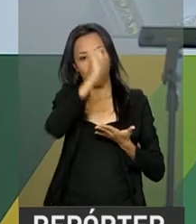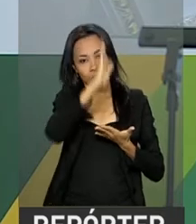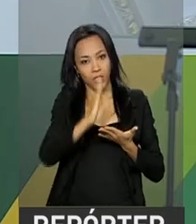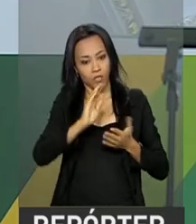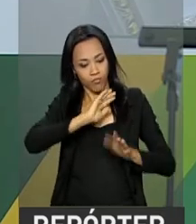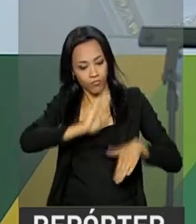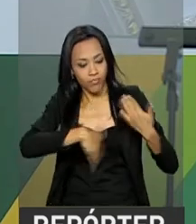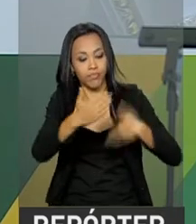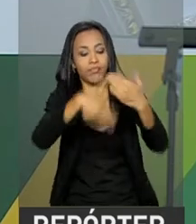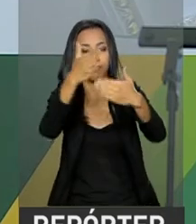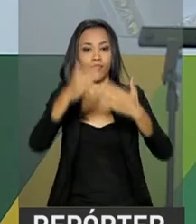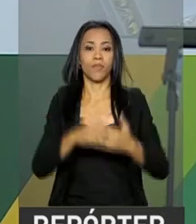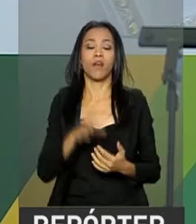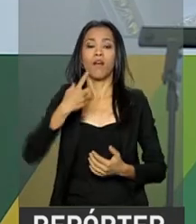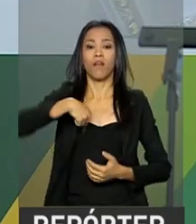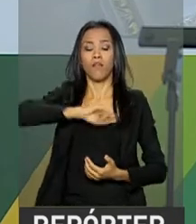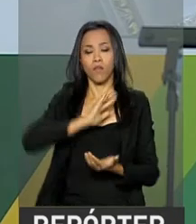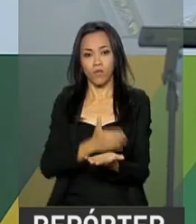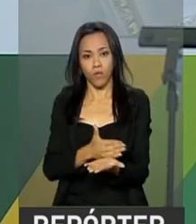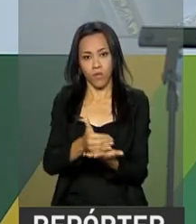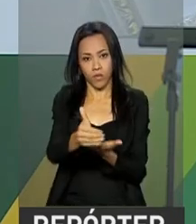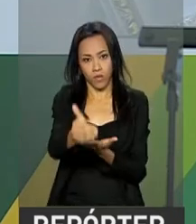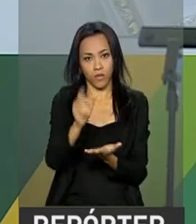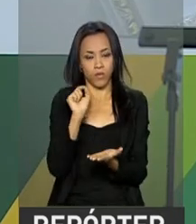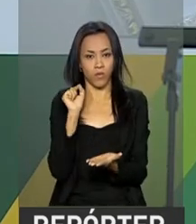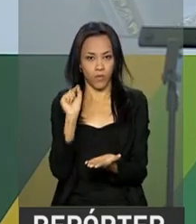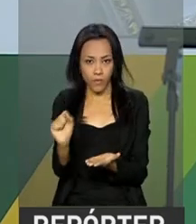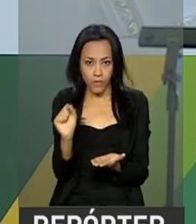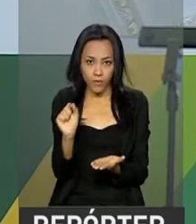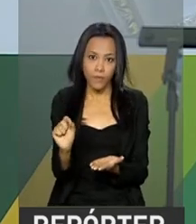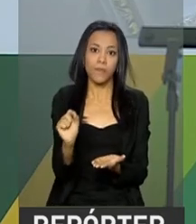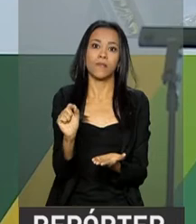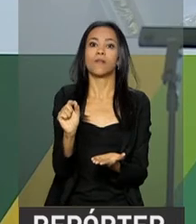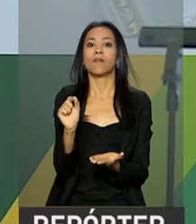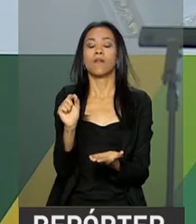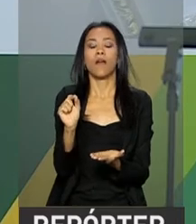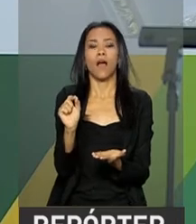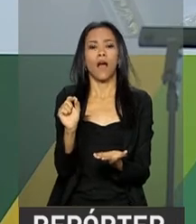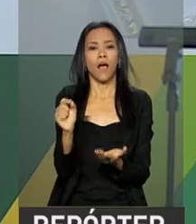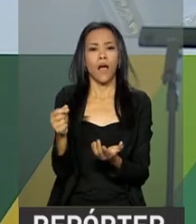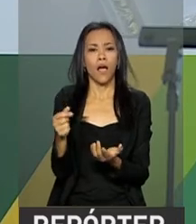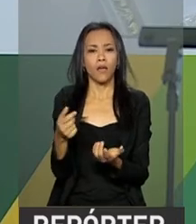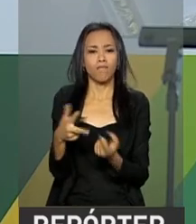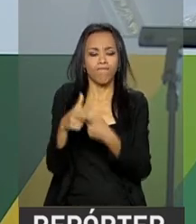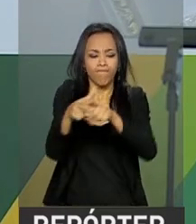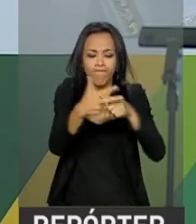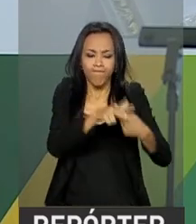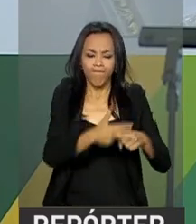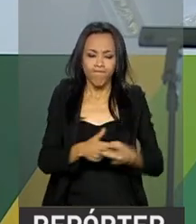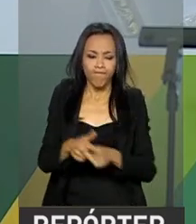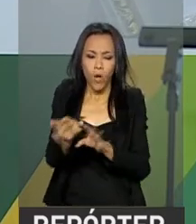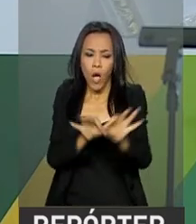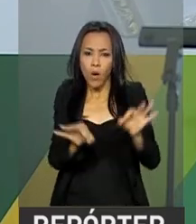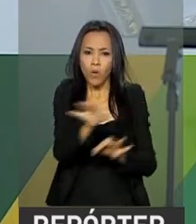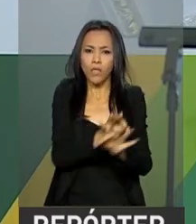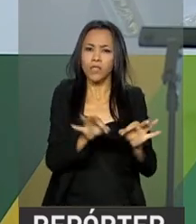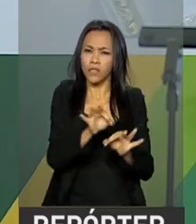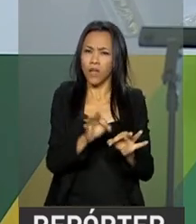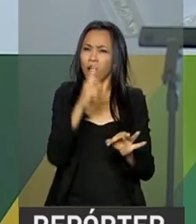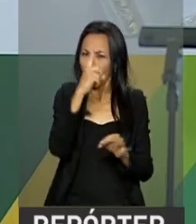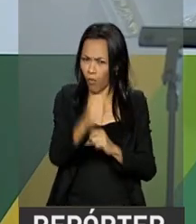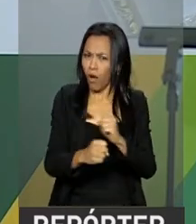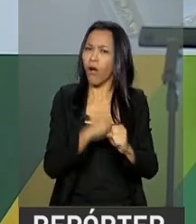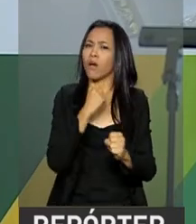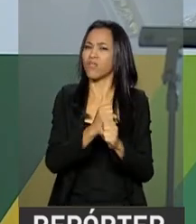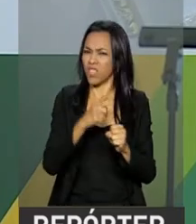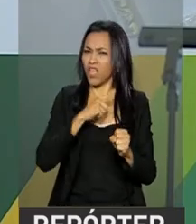crescimento. Nós começamos a edificar as bases para a retomada do crescimento, na verdade é um ano.